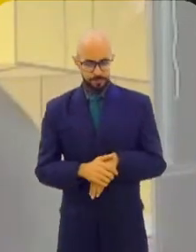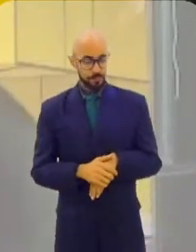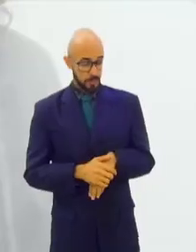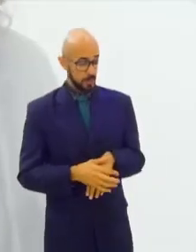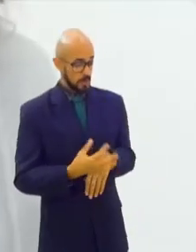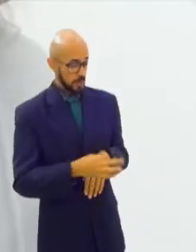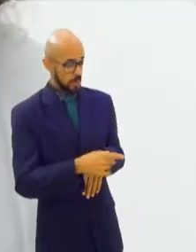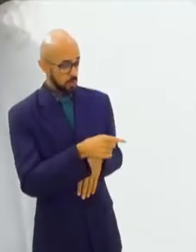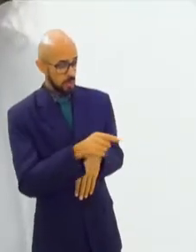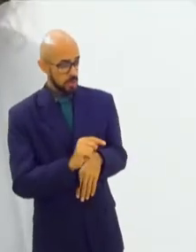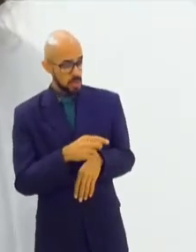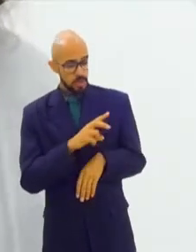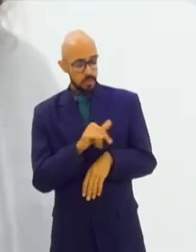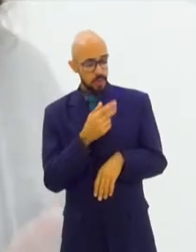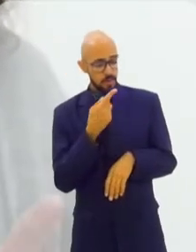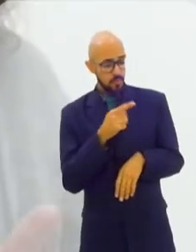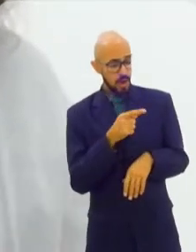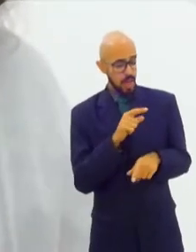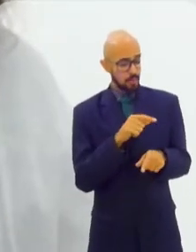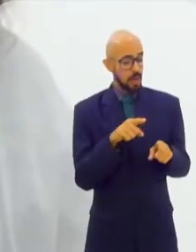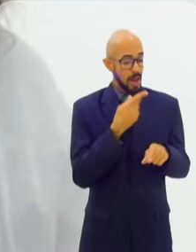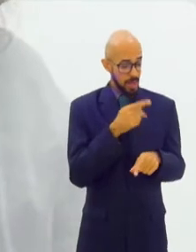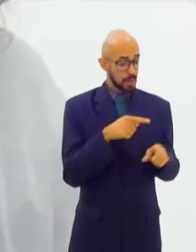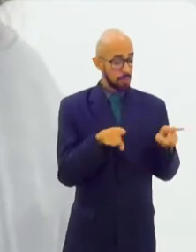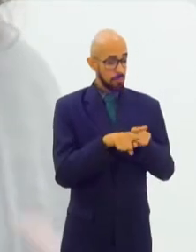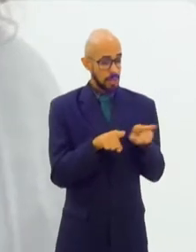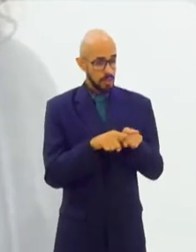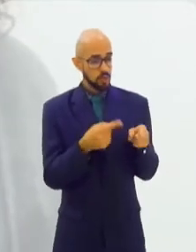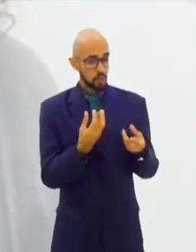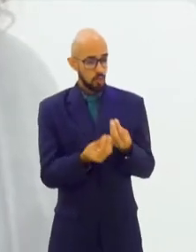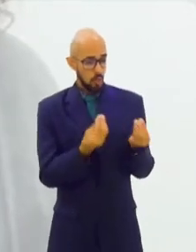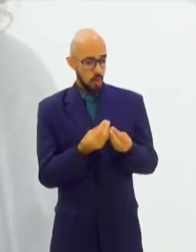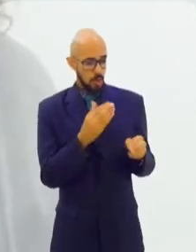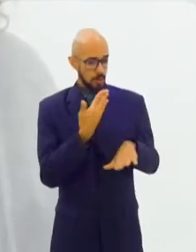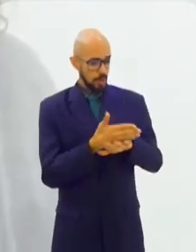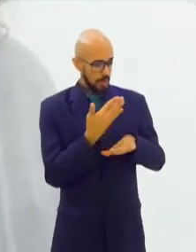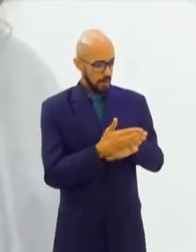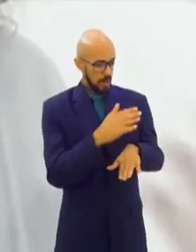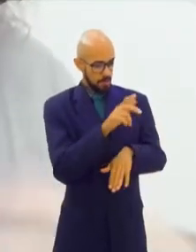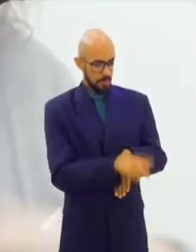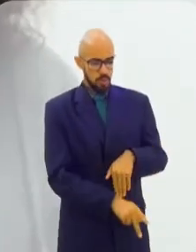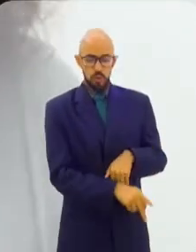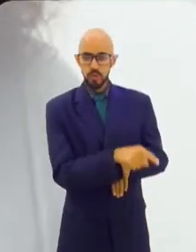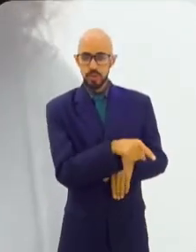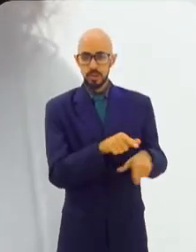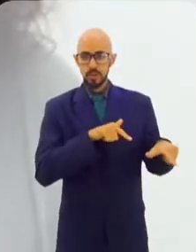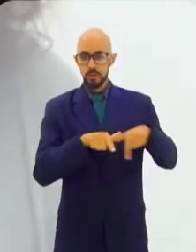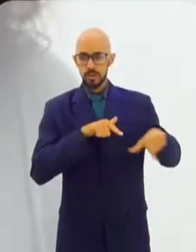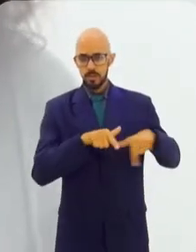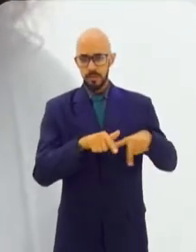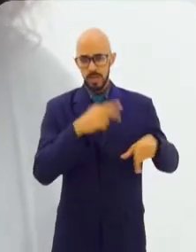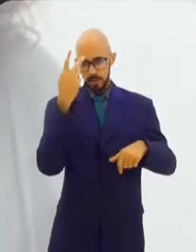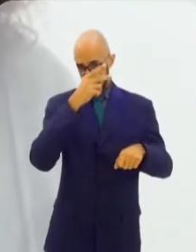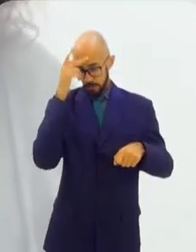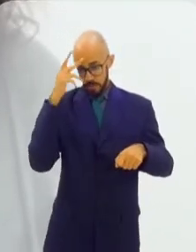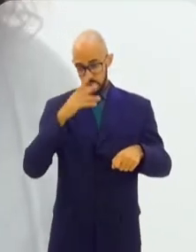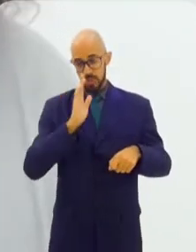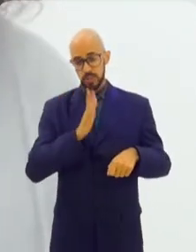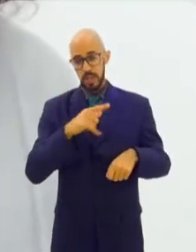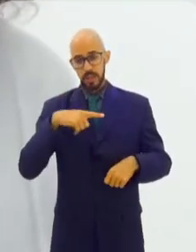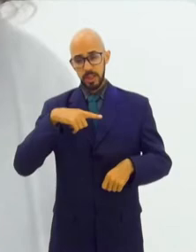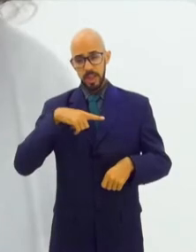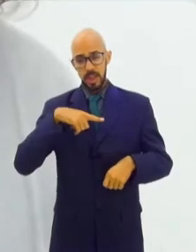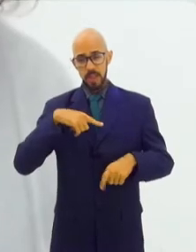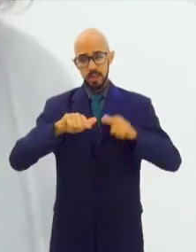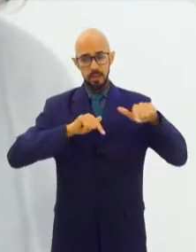partir daqui e aí a gente fala muito sobre essa questão de como formado as pessoas e também trabalhar com as pessoas